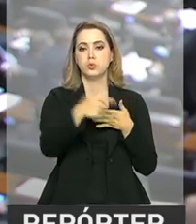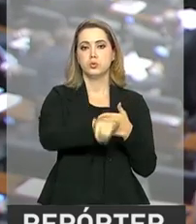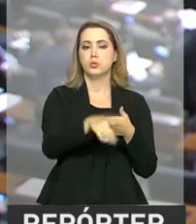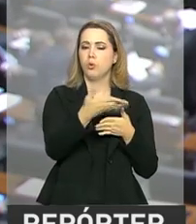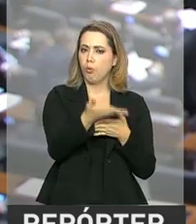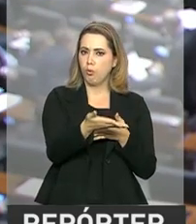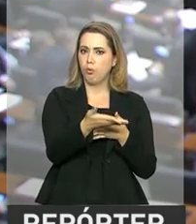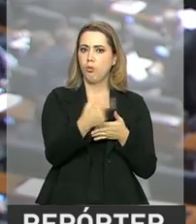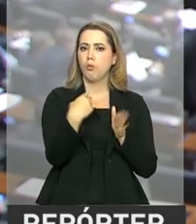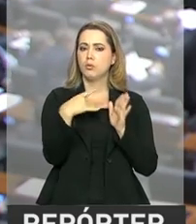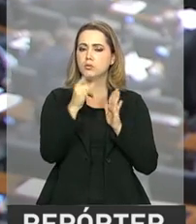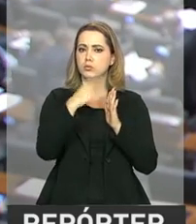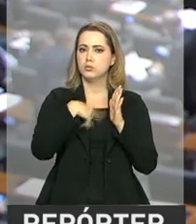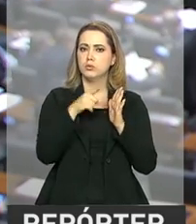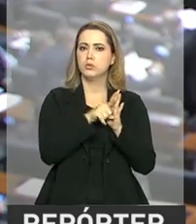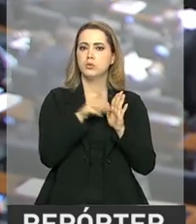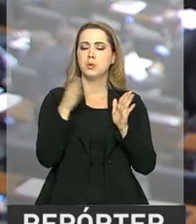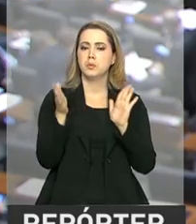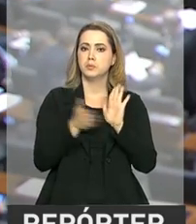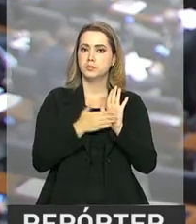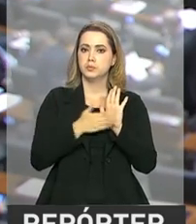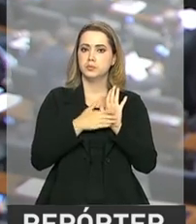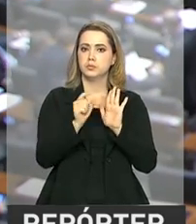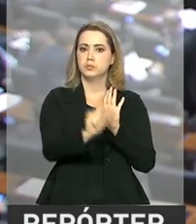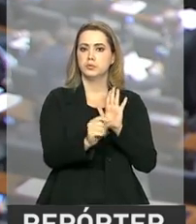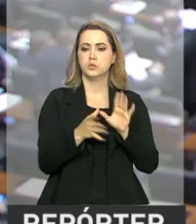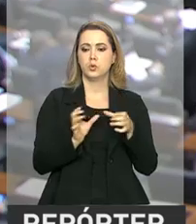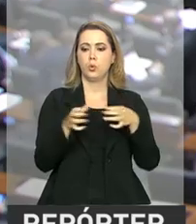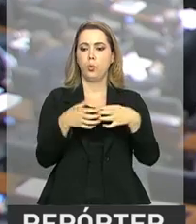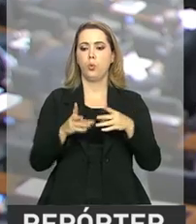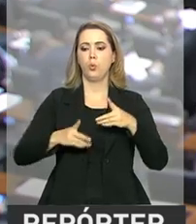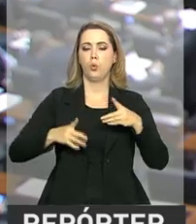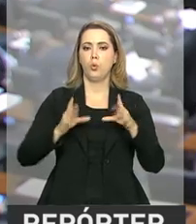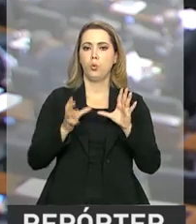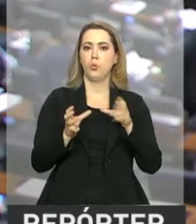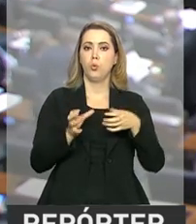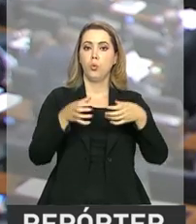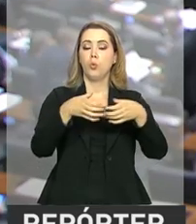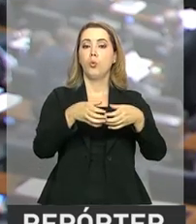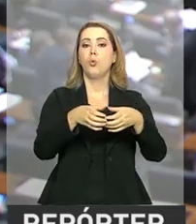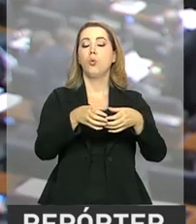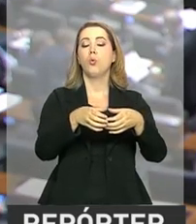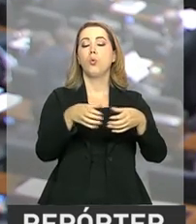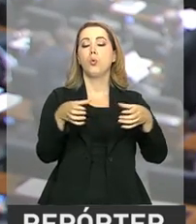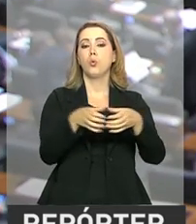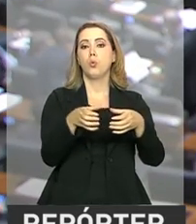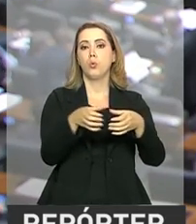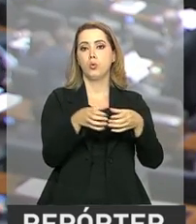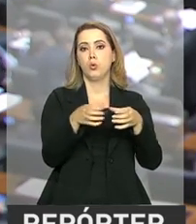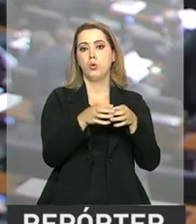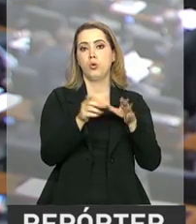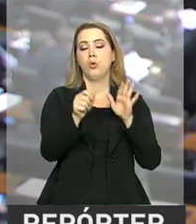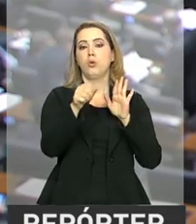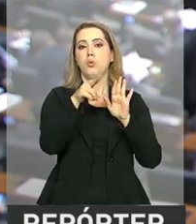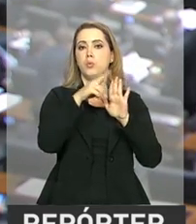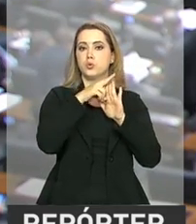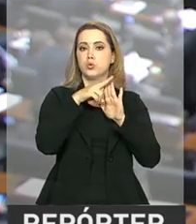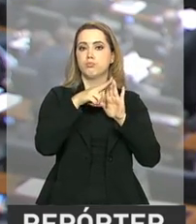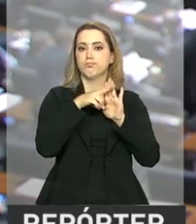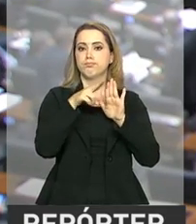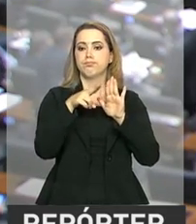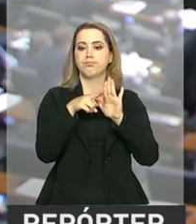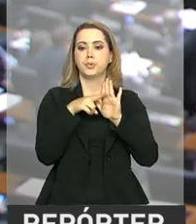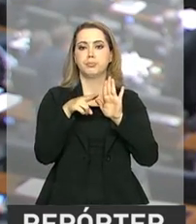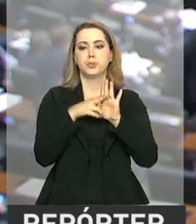pede que a proposta seja votada por blocos de artigos, ou seja, separadamente, de forma fatiada. No último